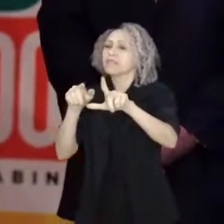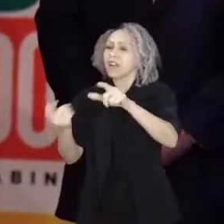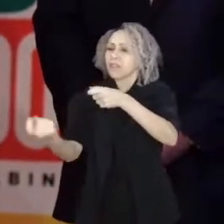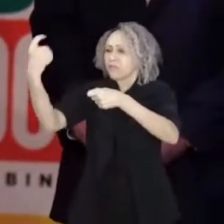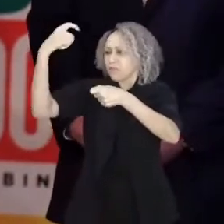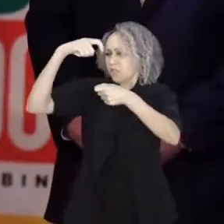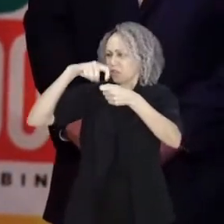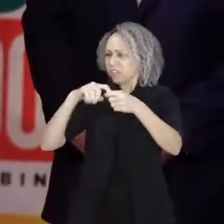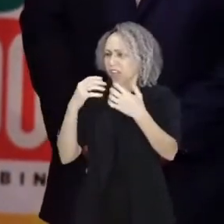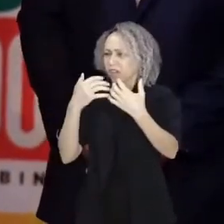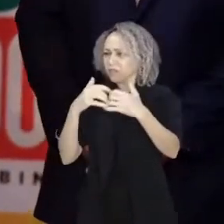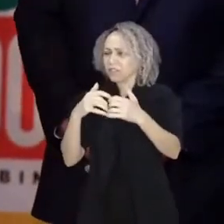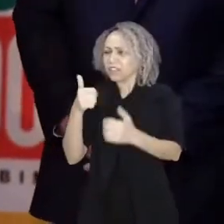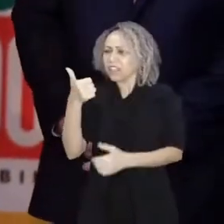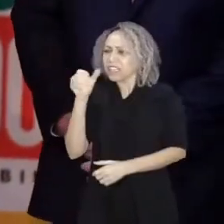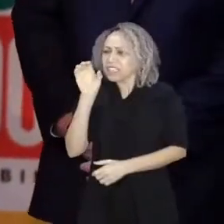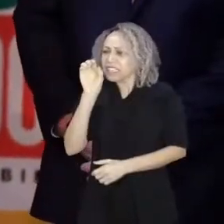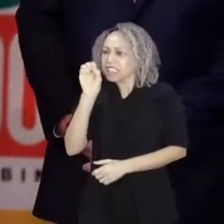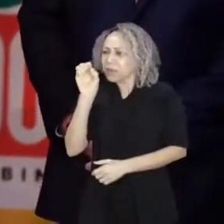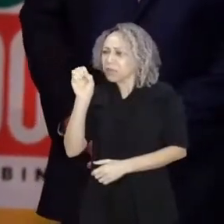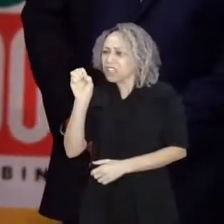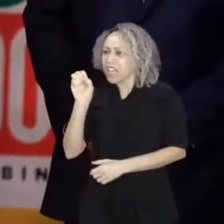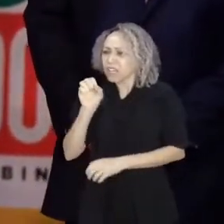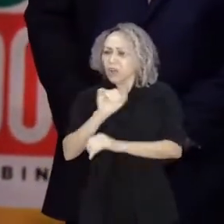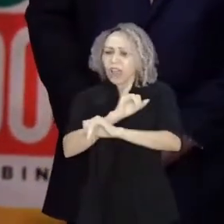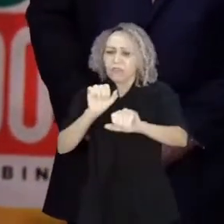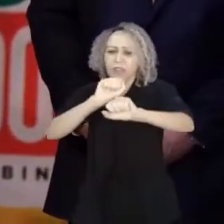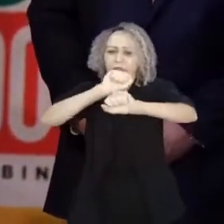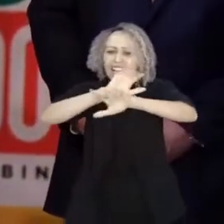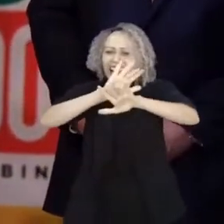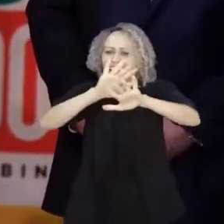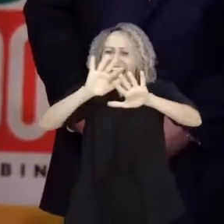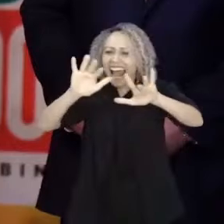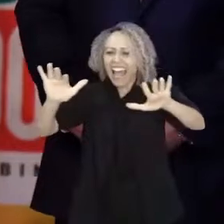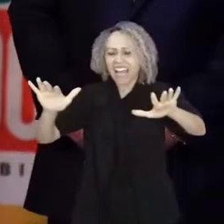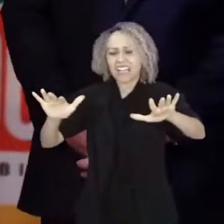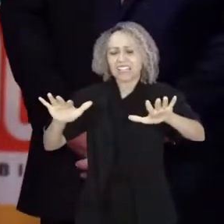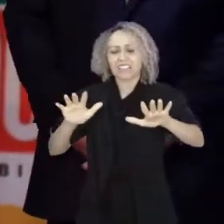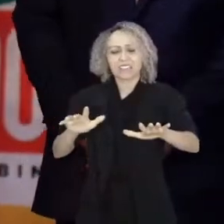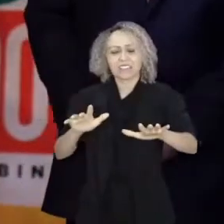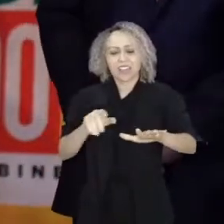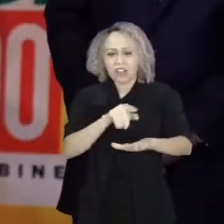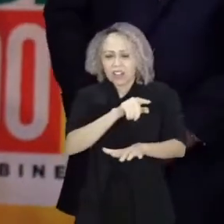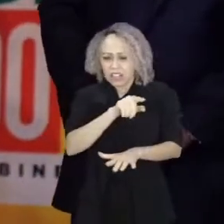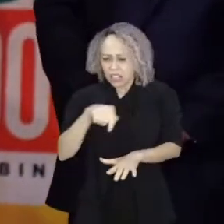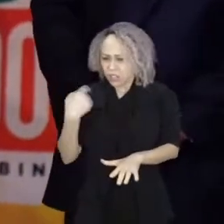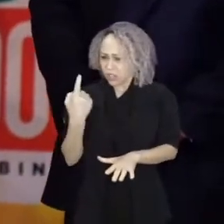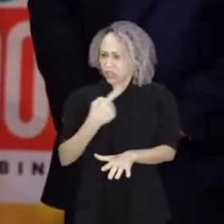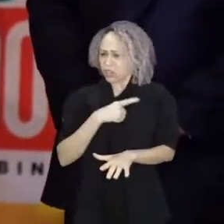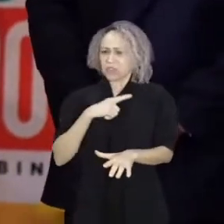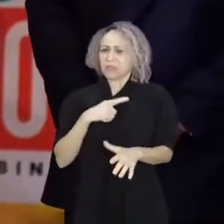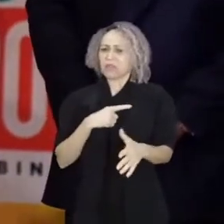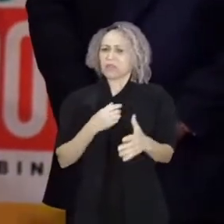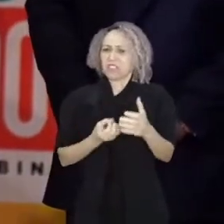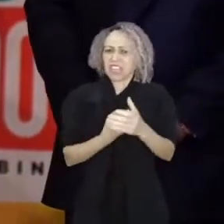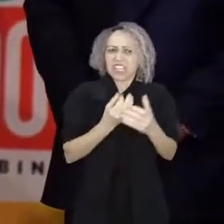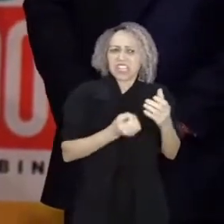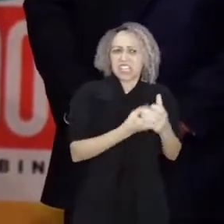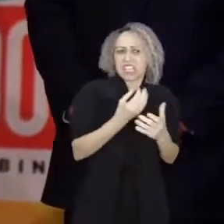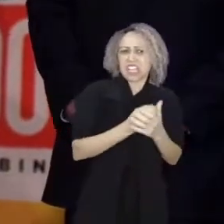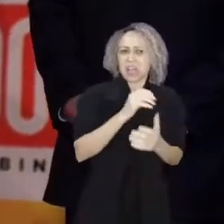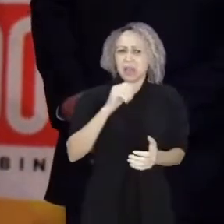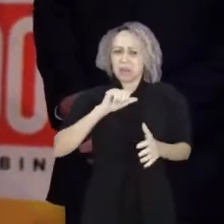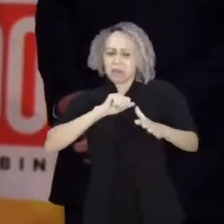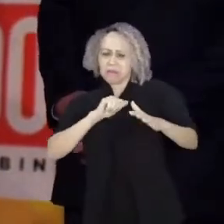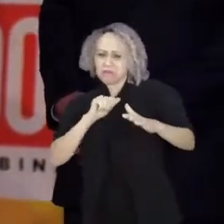terão no nosso governo a indústria da mentira, a indústria da desinformação ou a indústria do fake news.